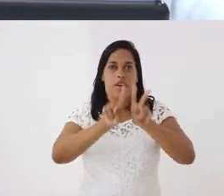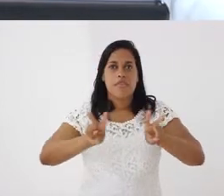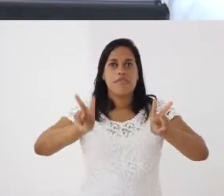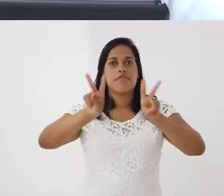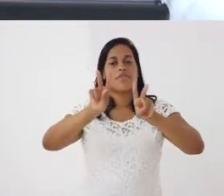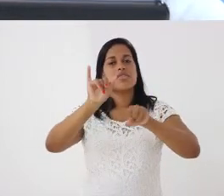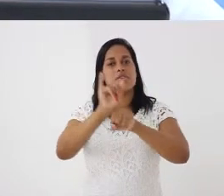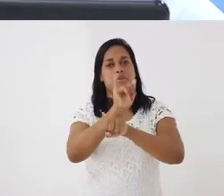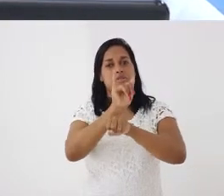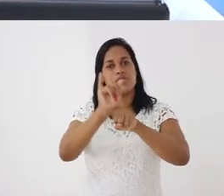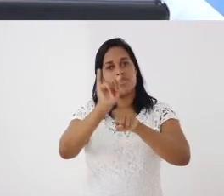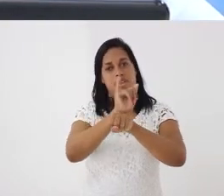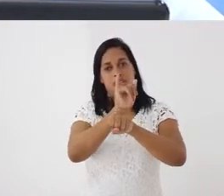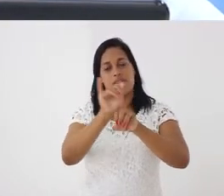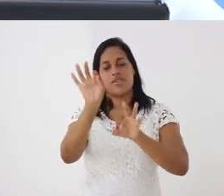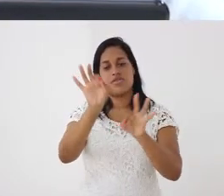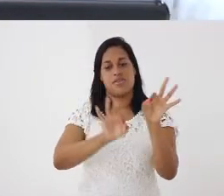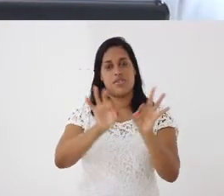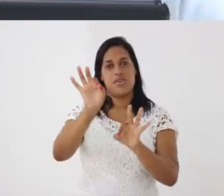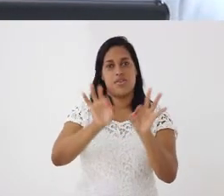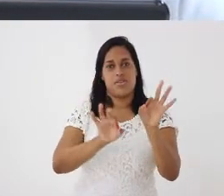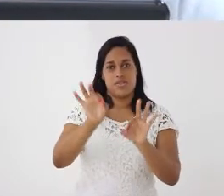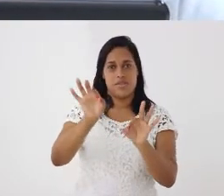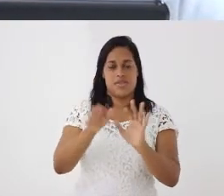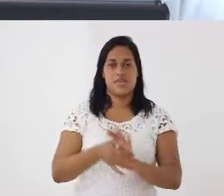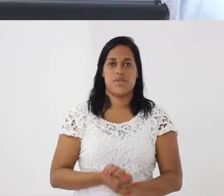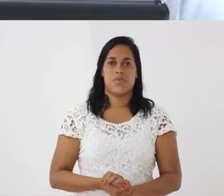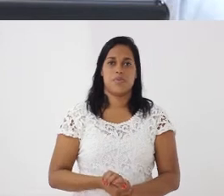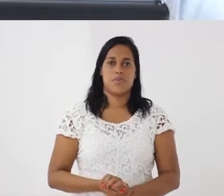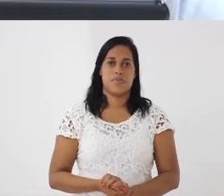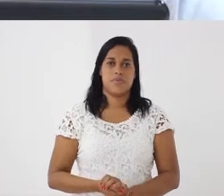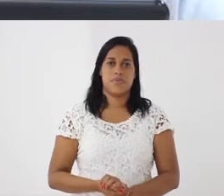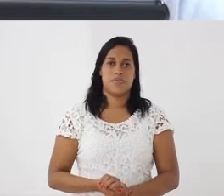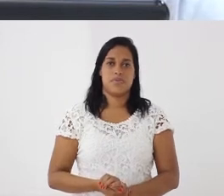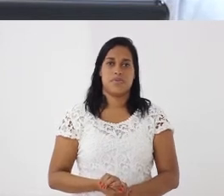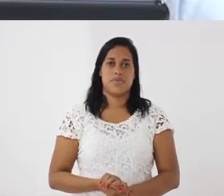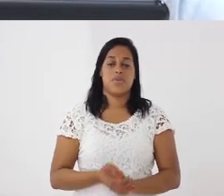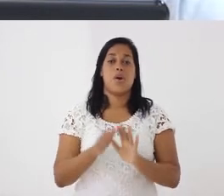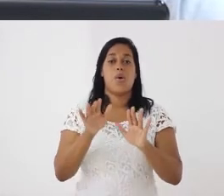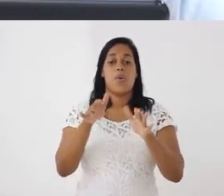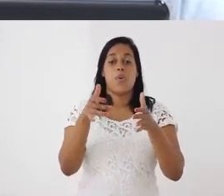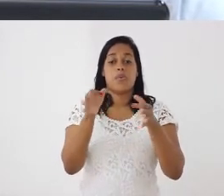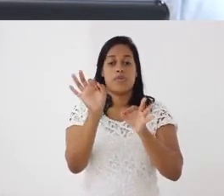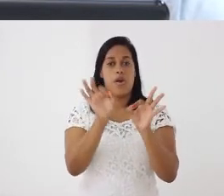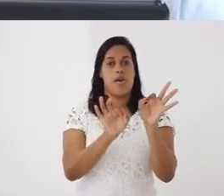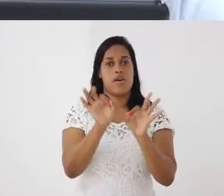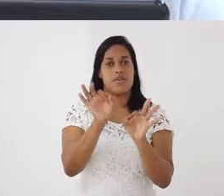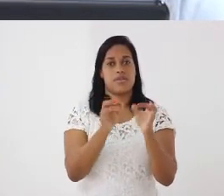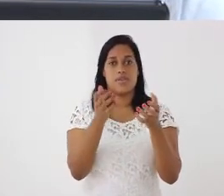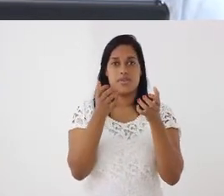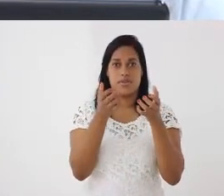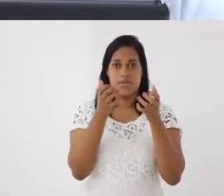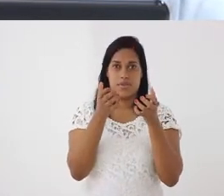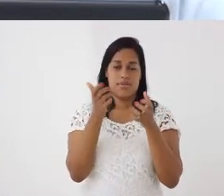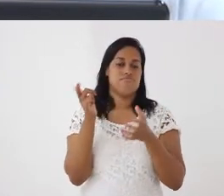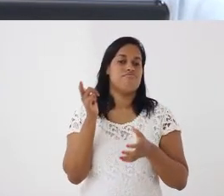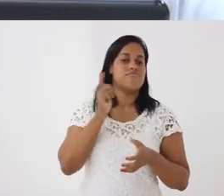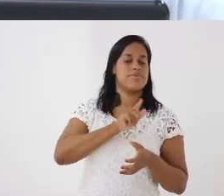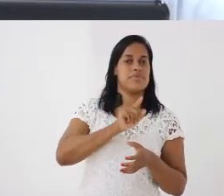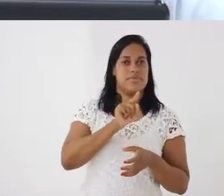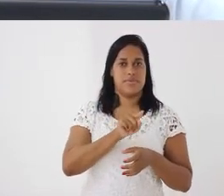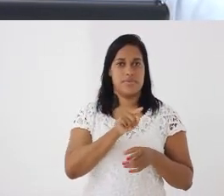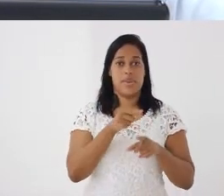visão estratégica da organização, ou seja, aonde a organização quer